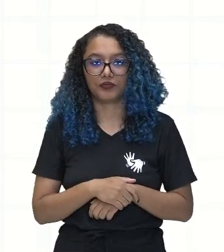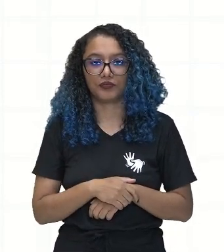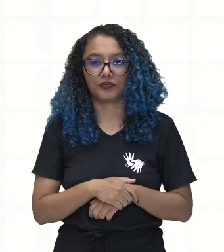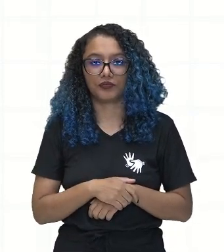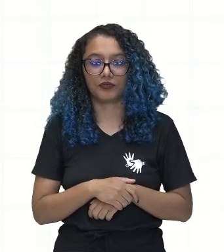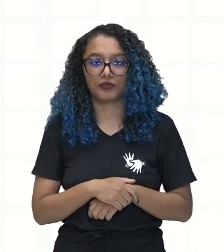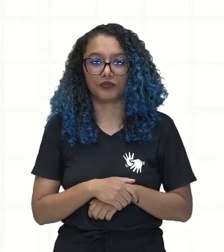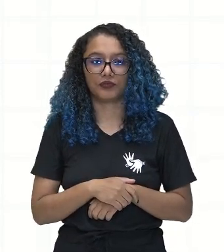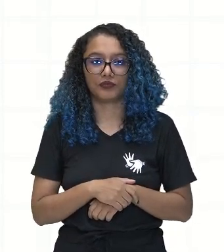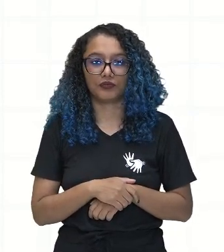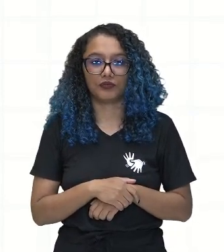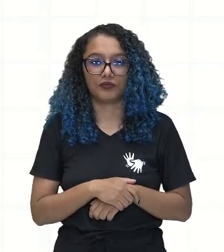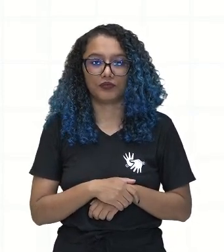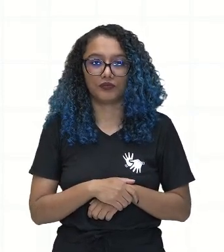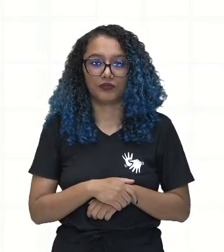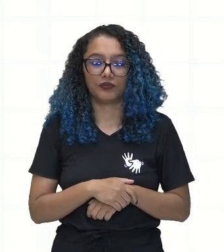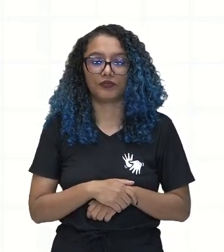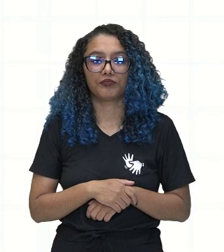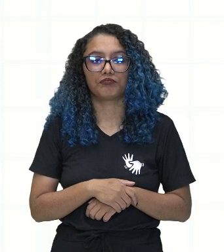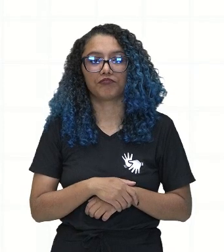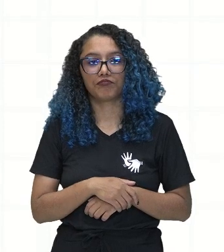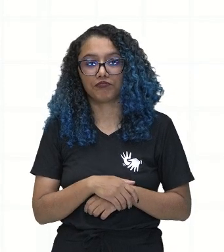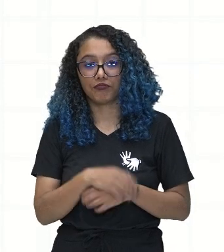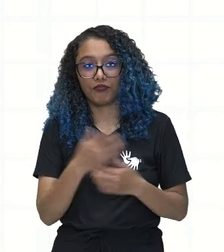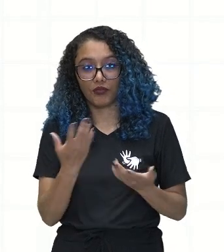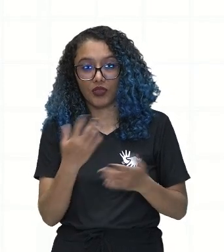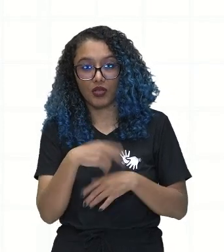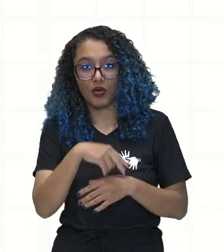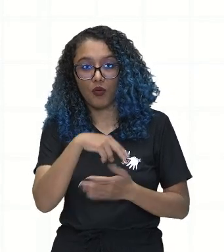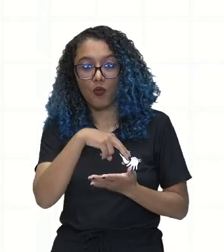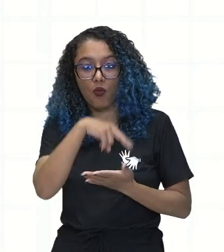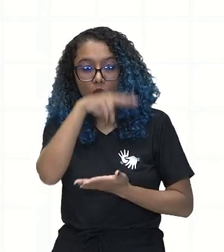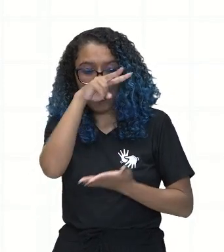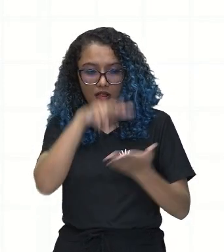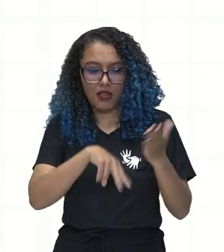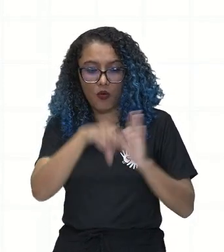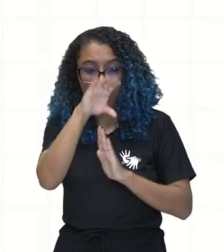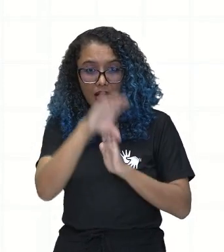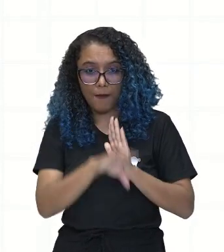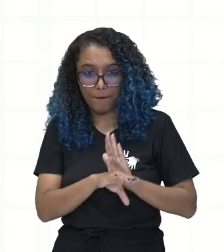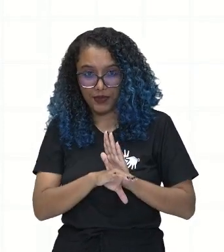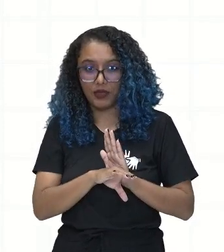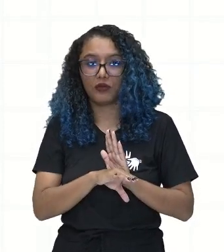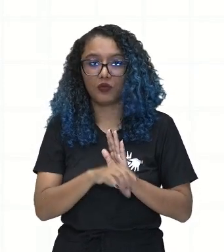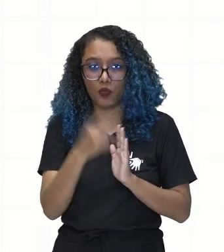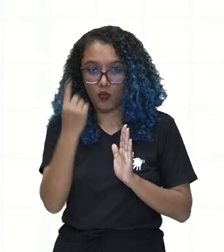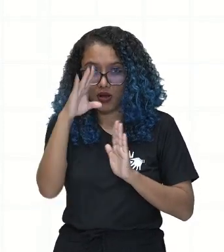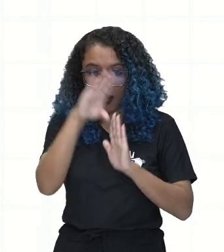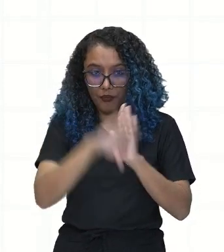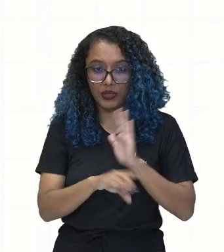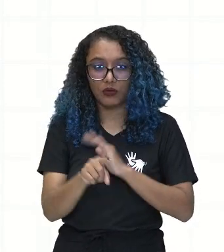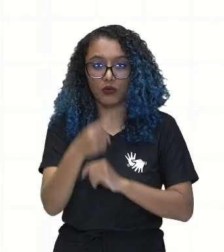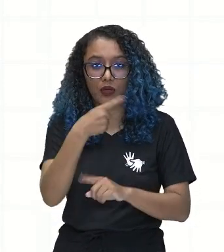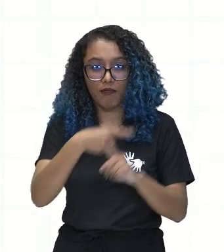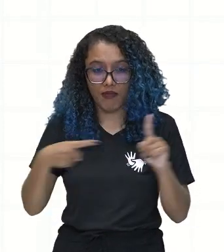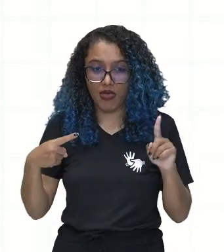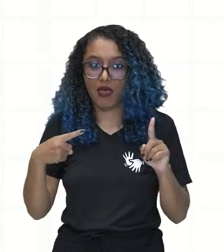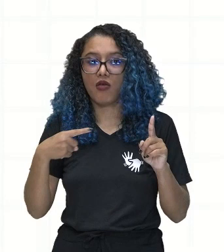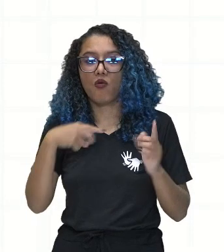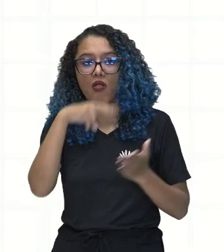Muito bem. Lê um capítulo e meio. Meio